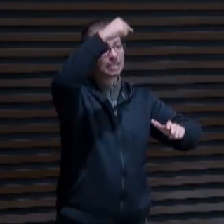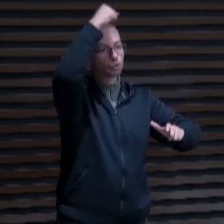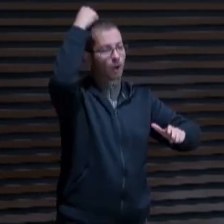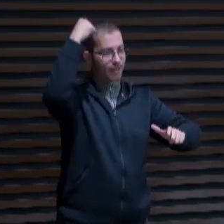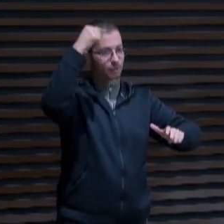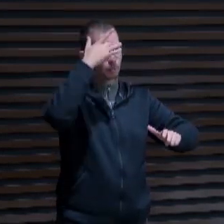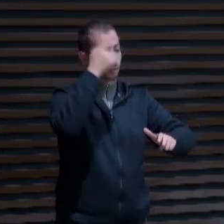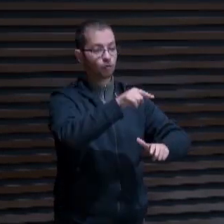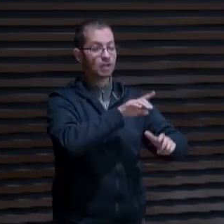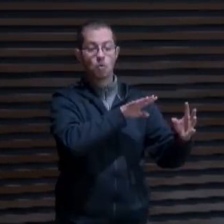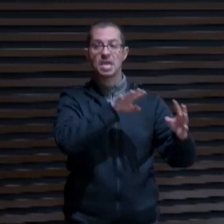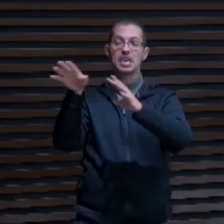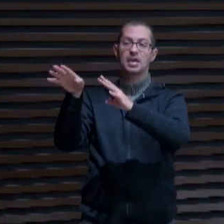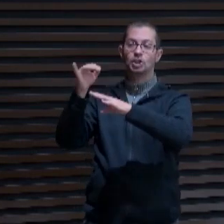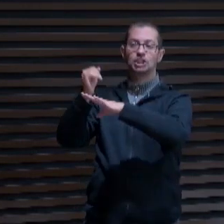Senhor.